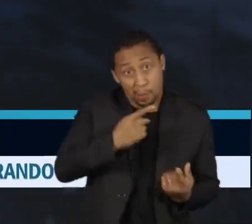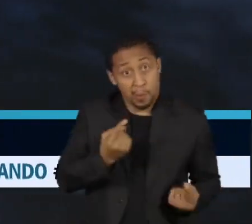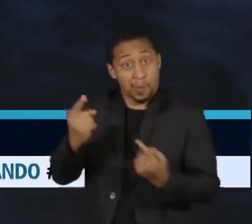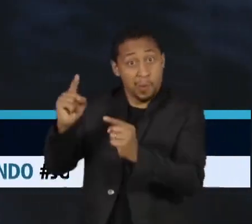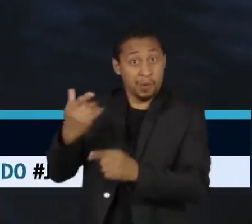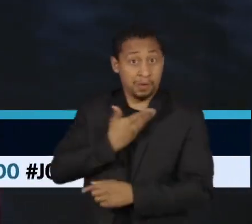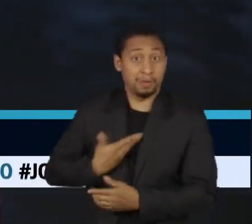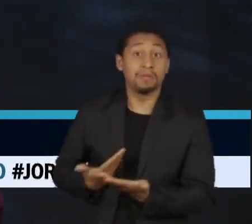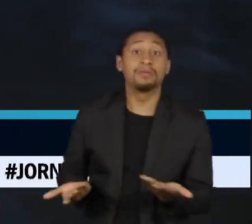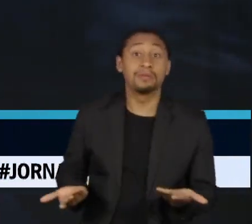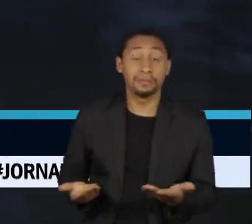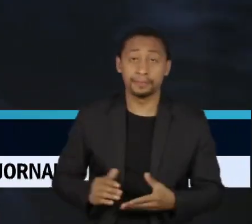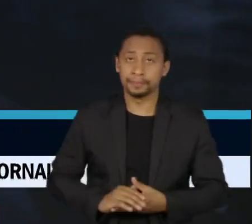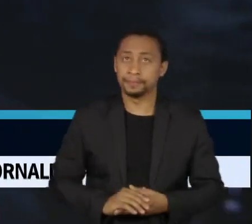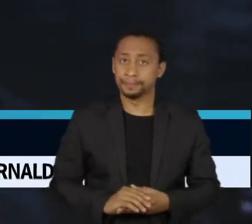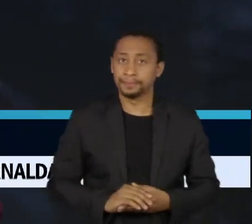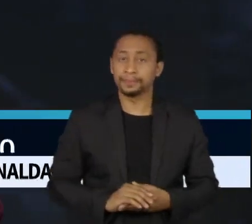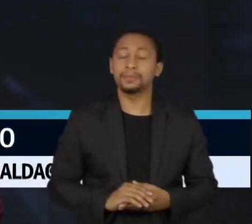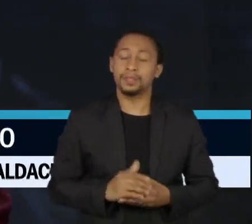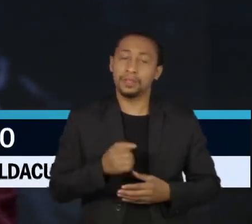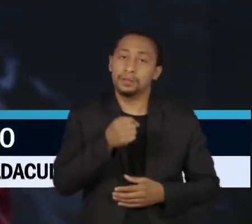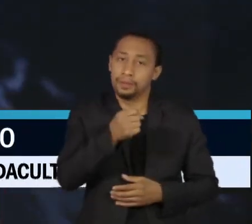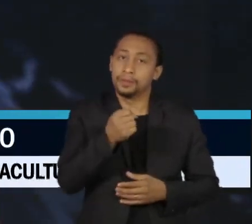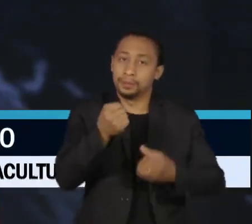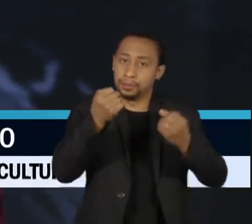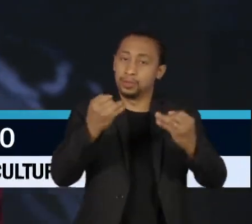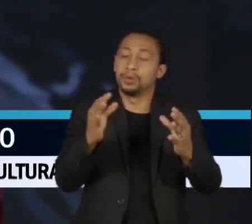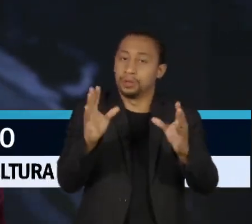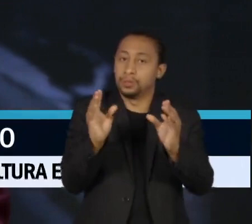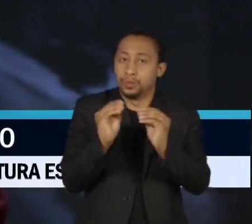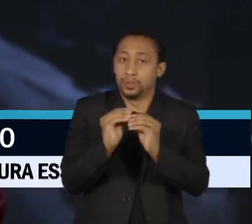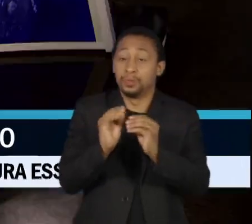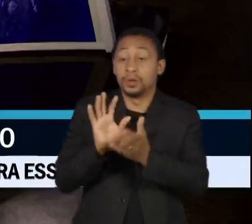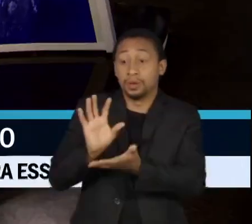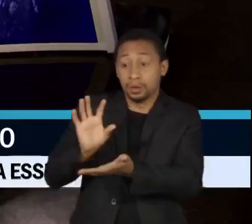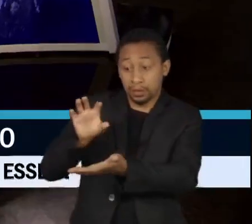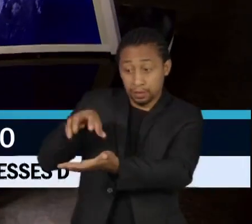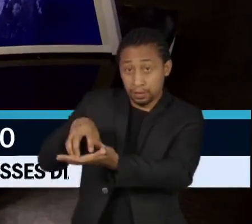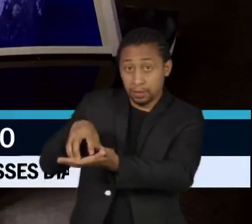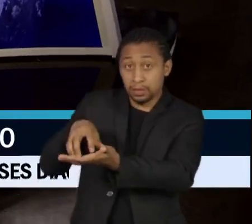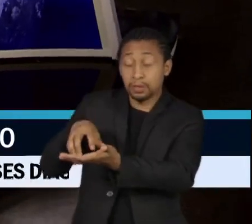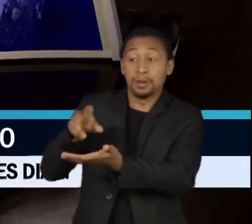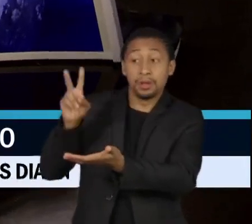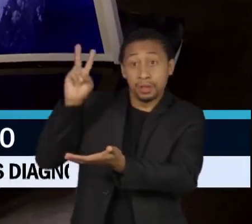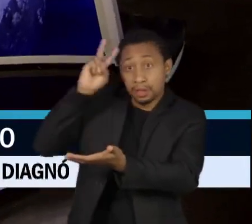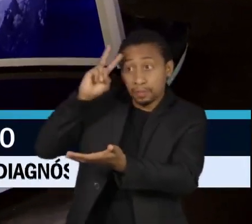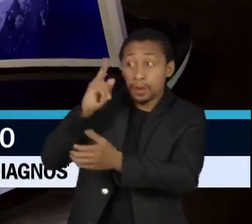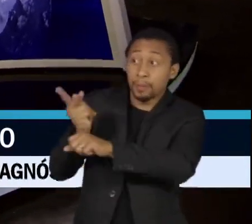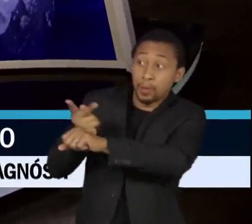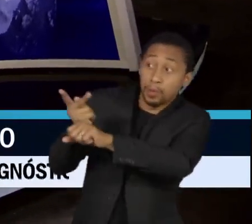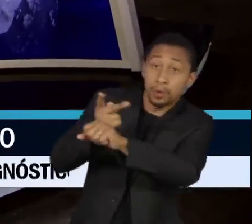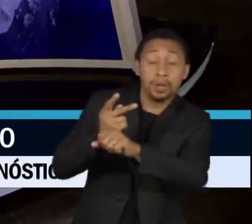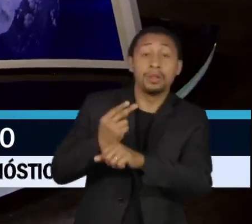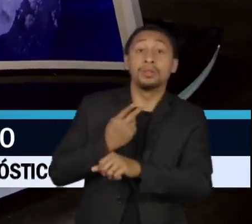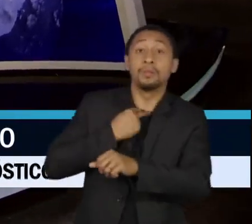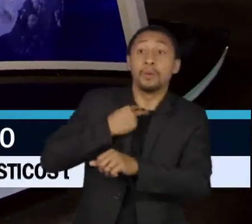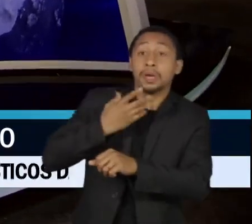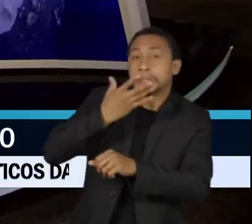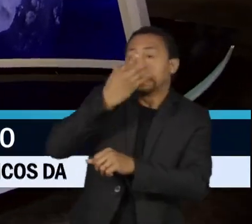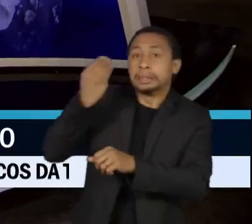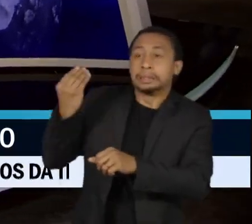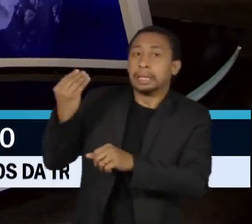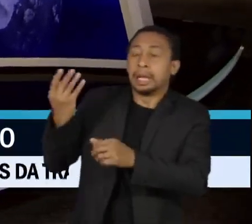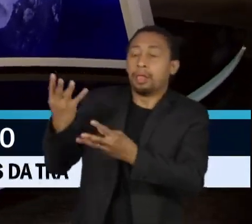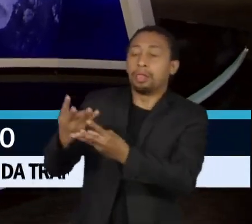Marcelo Rubens Paiva resumiu bem, não é? Uma comissão da memória não pode ser uma comissão do esquecimento. Perfeitamente. Inclusive, por